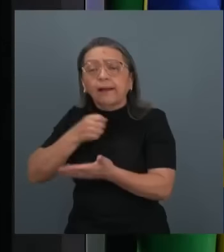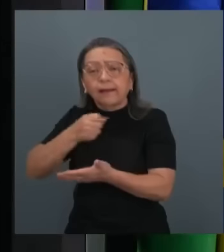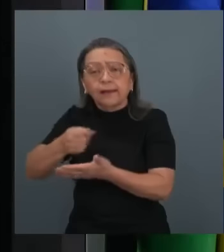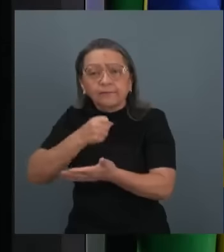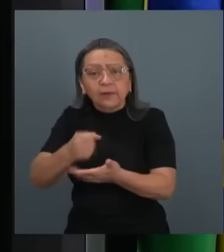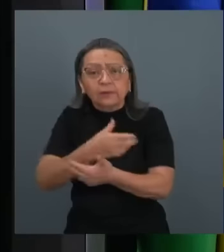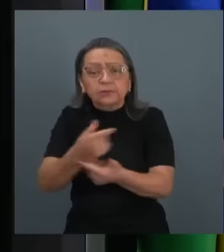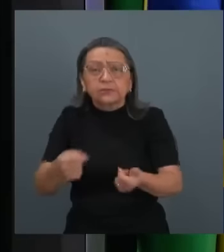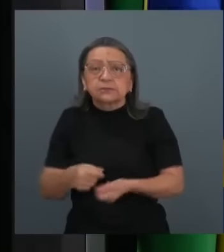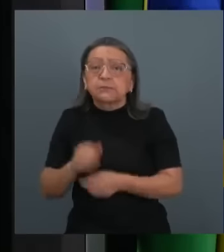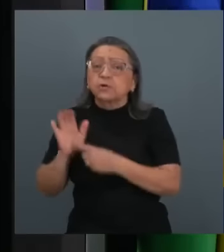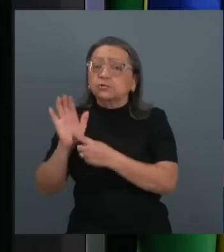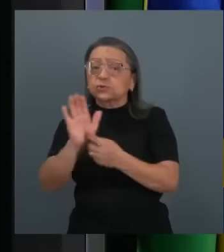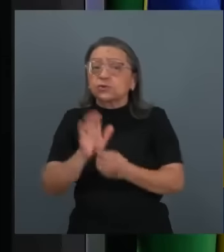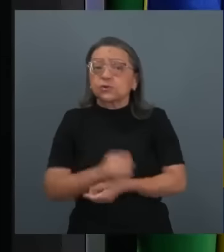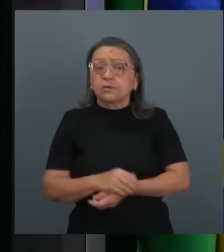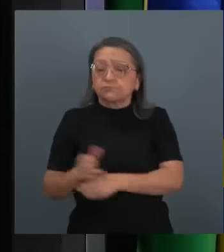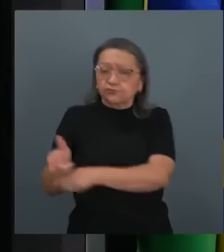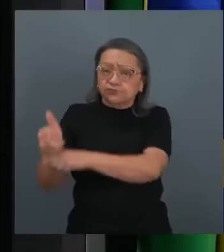do Brasil mostrar isso.